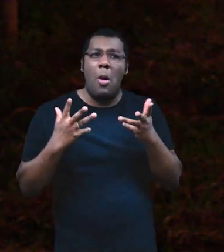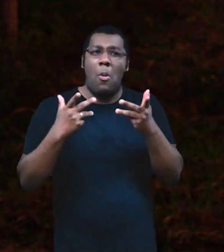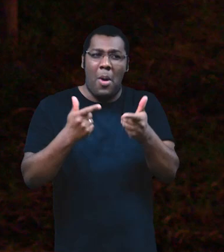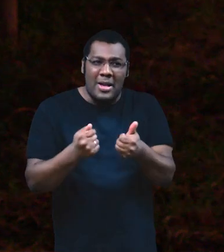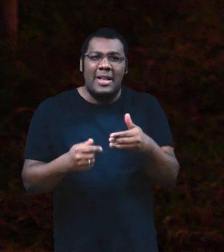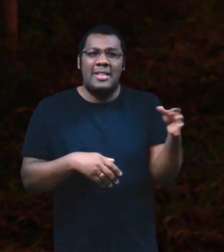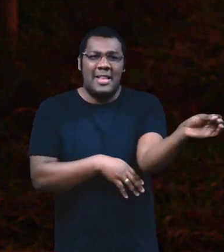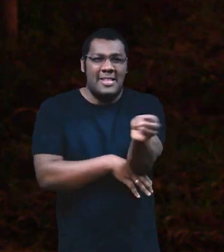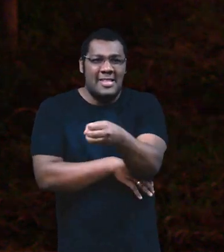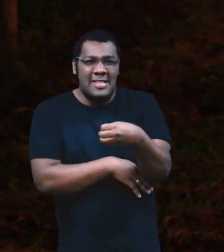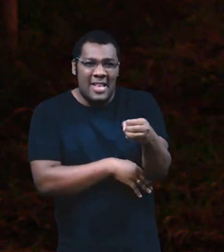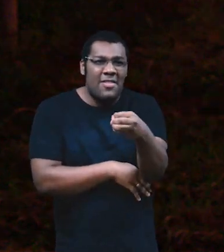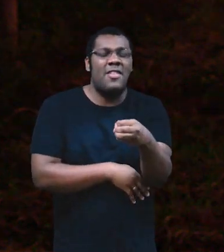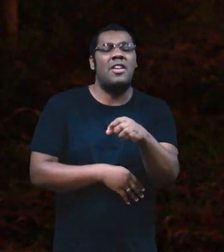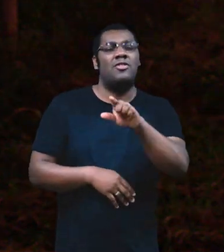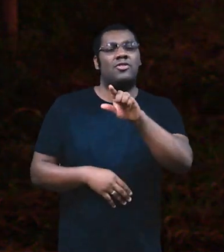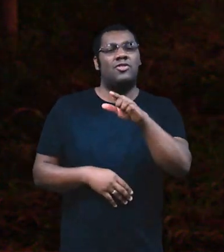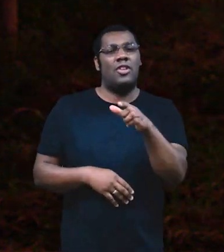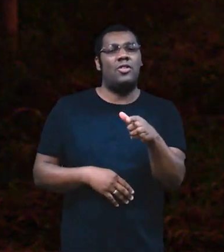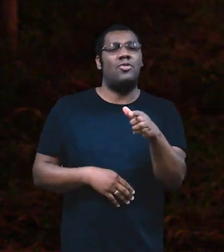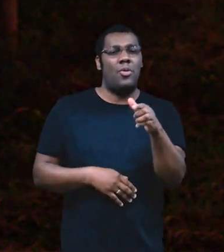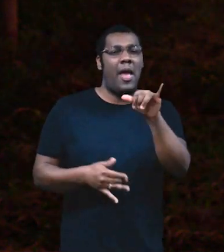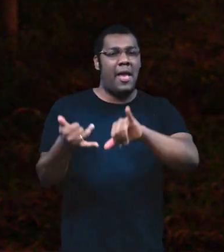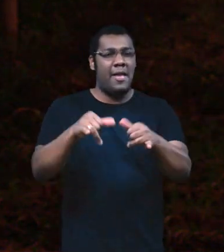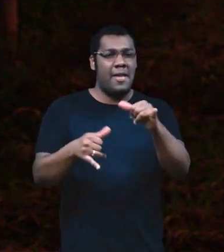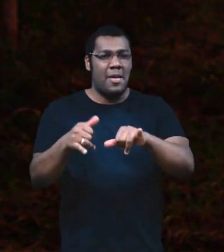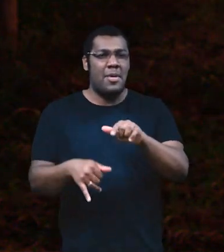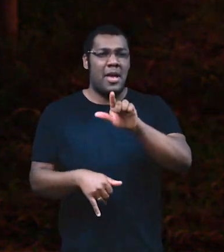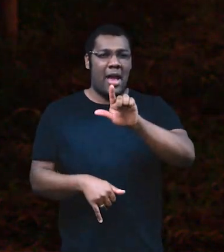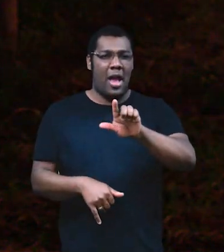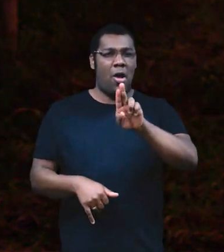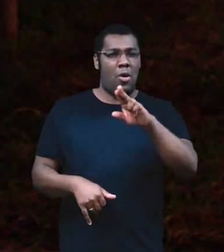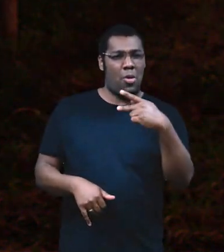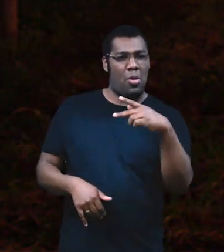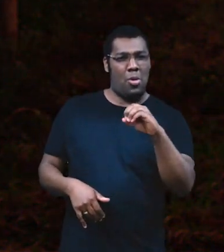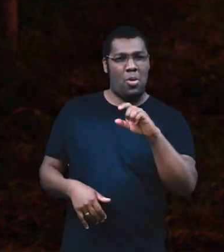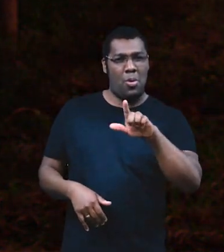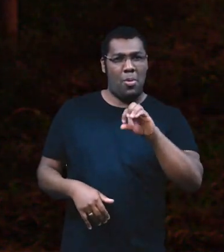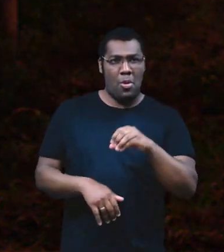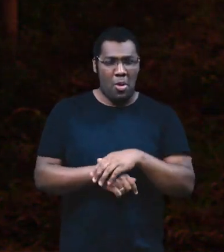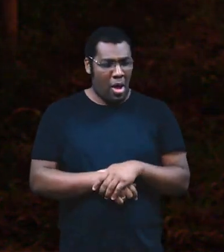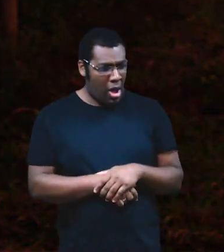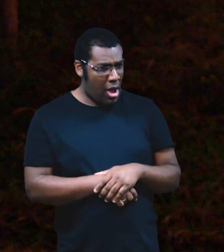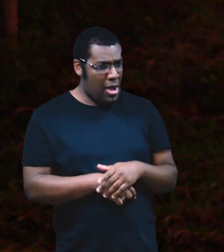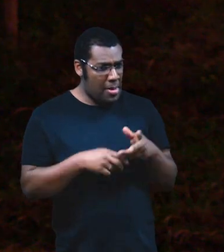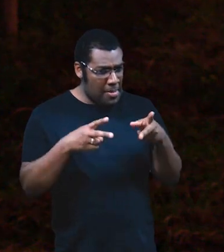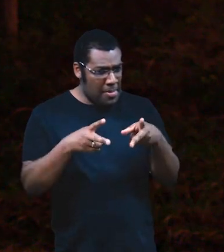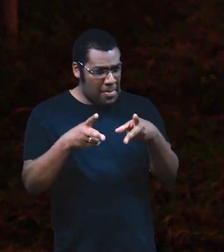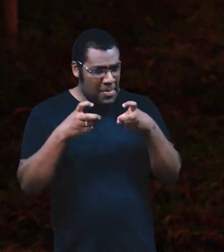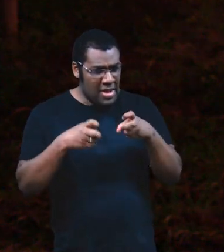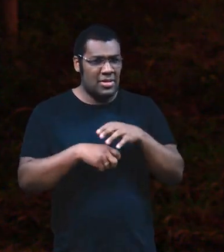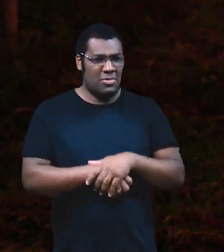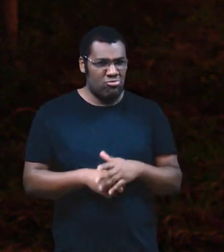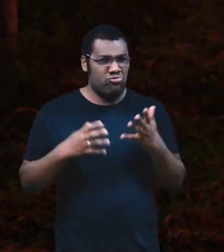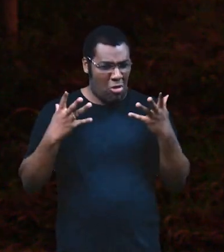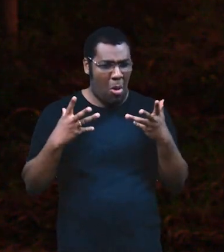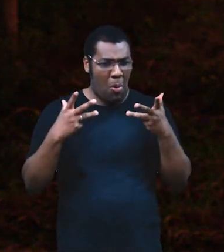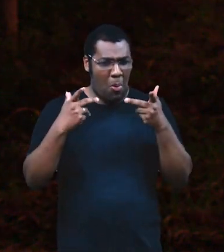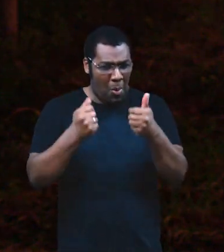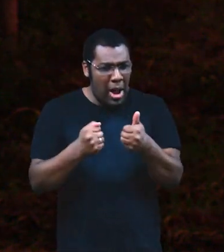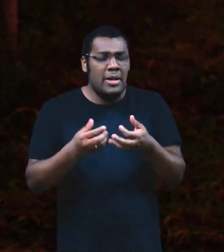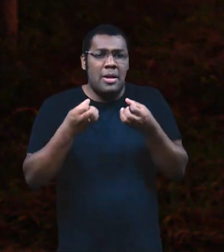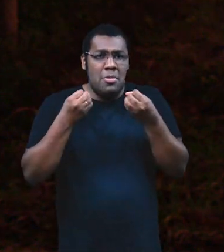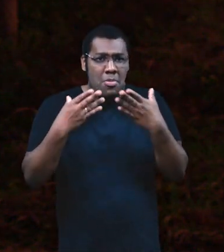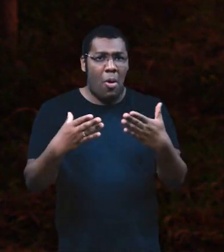eles colocaram uma do lado do outro, viram que era o mesmo produto em questão de padrão, mas quando eles viam a qualidade, viam que o nosso